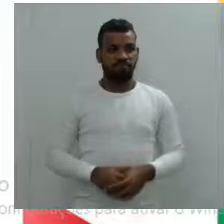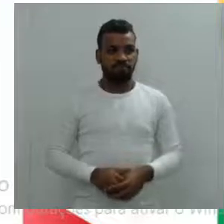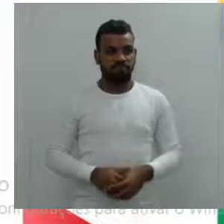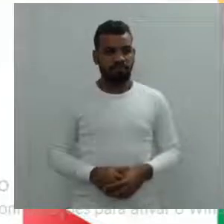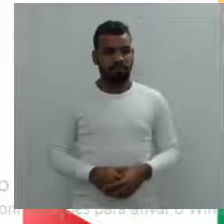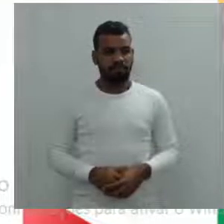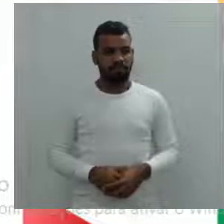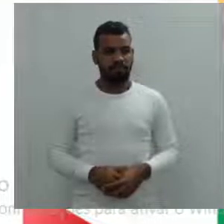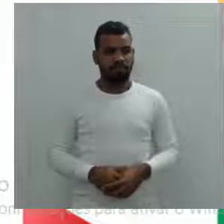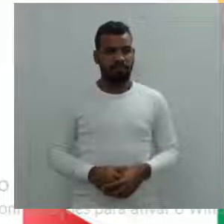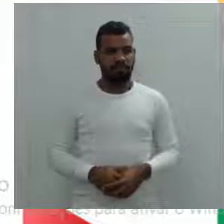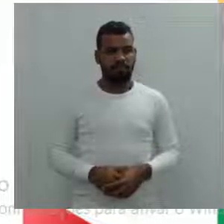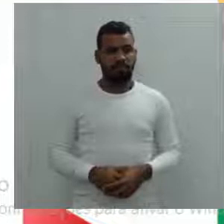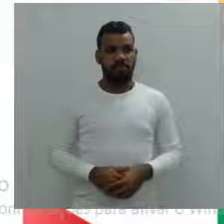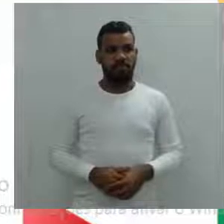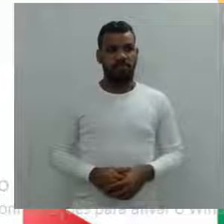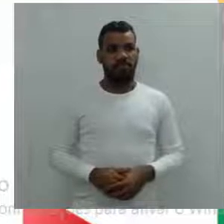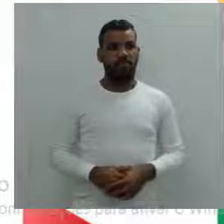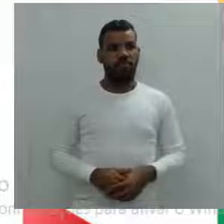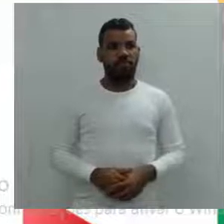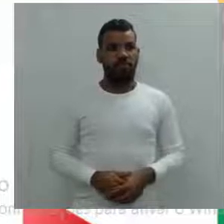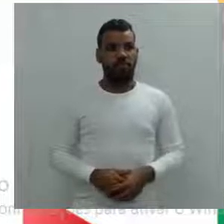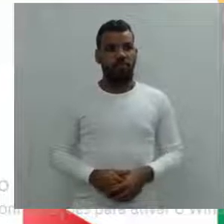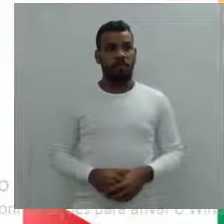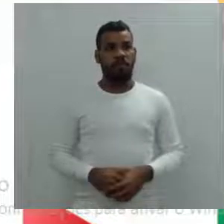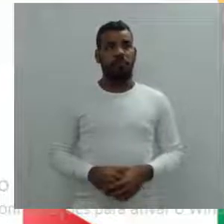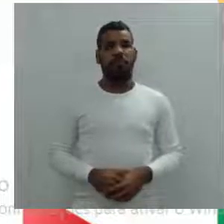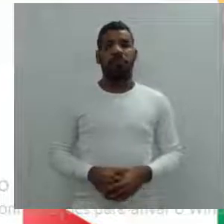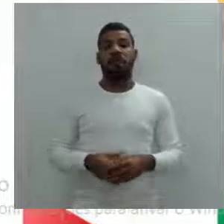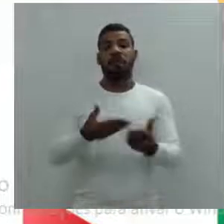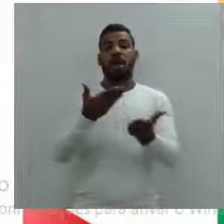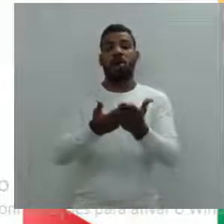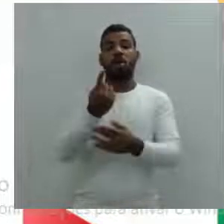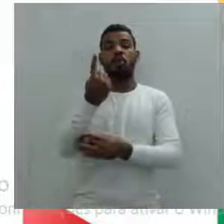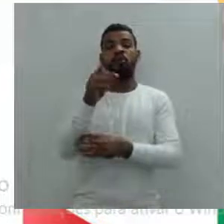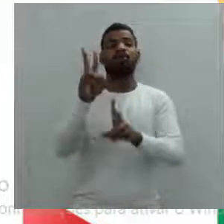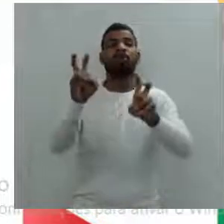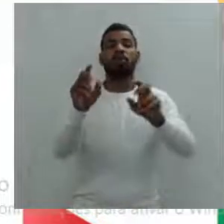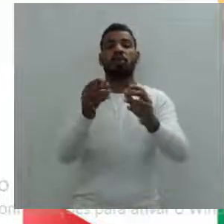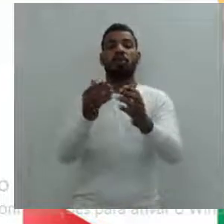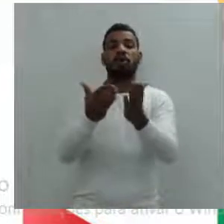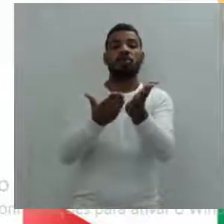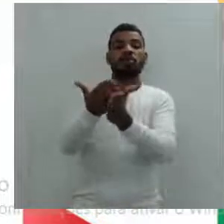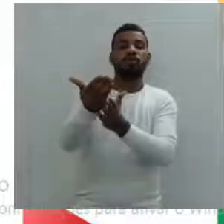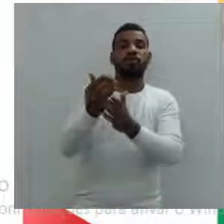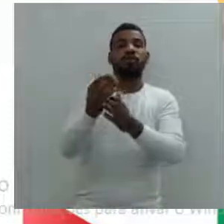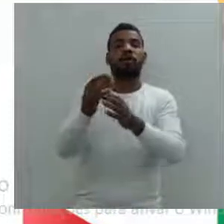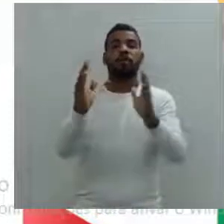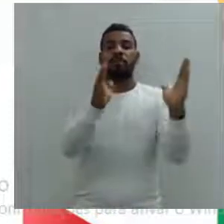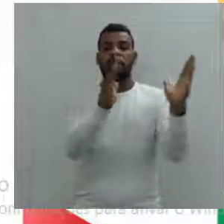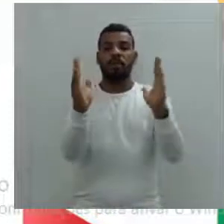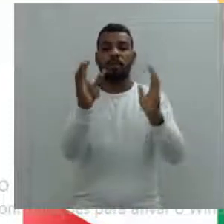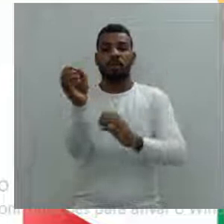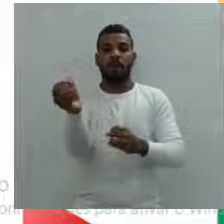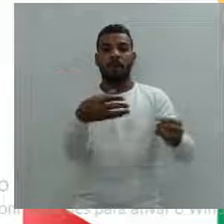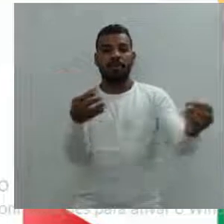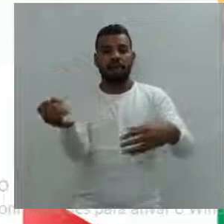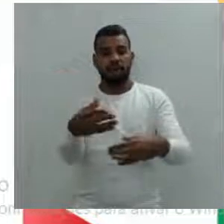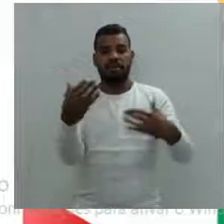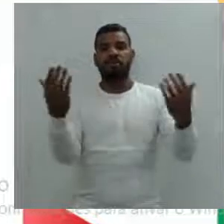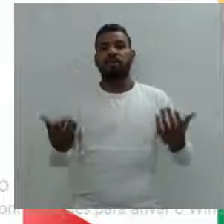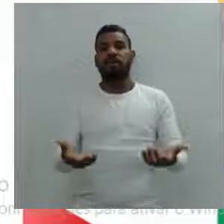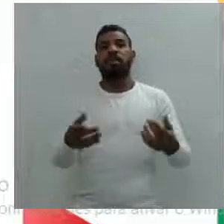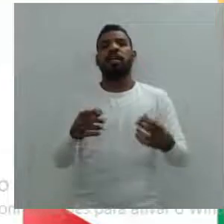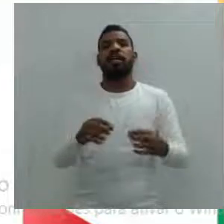pronto. Na aula 1 a gente viu a introdução da Idade Moderna, que começa no século XV e tem